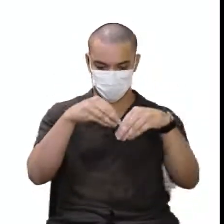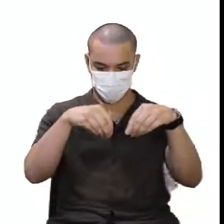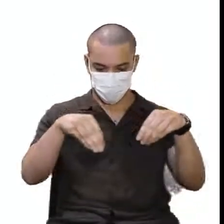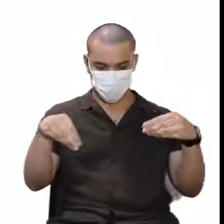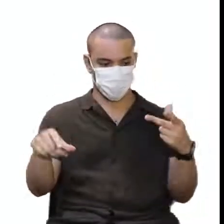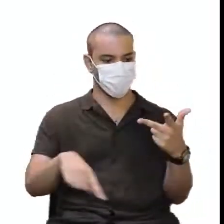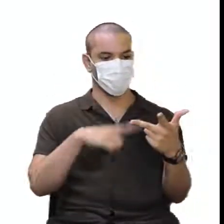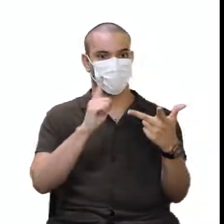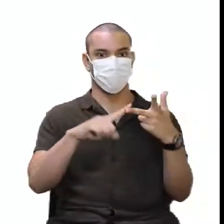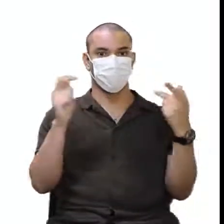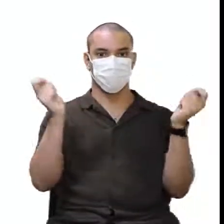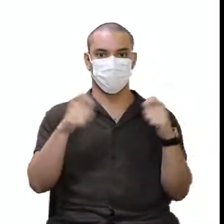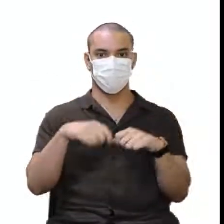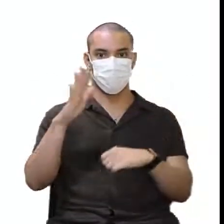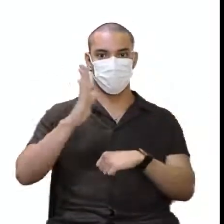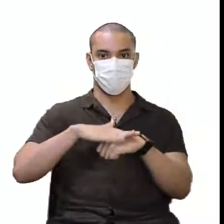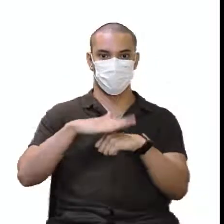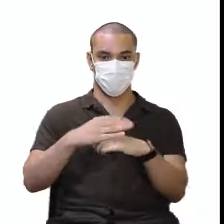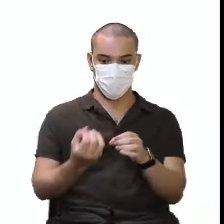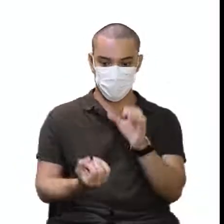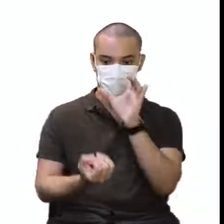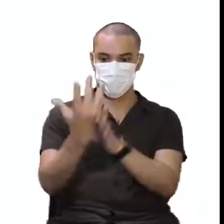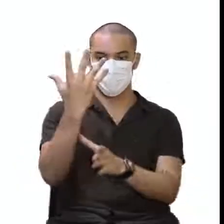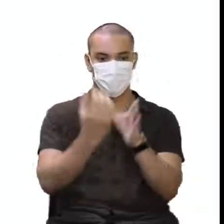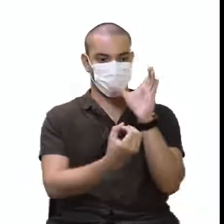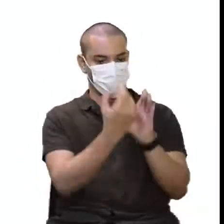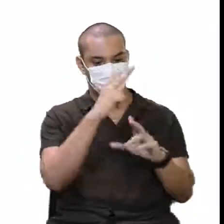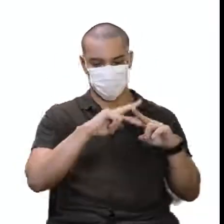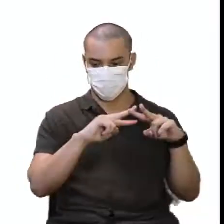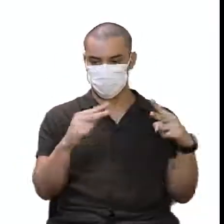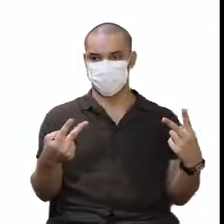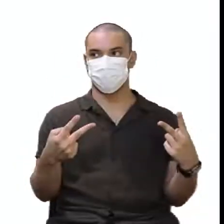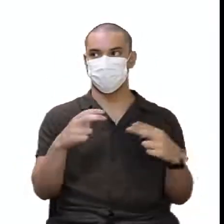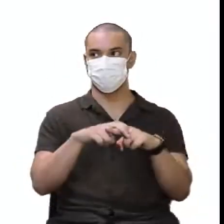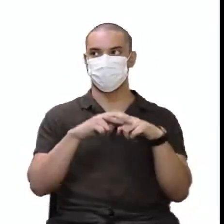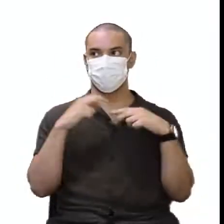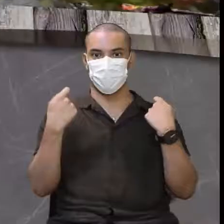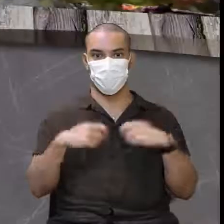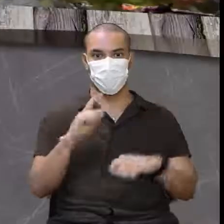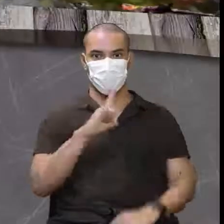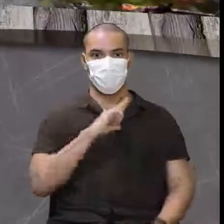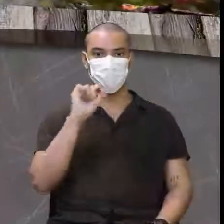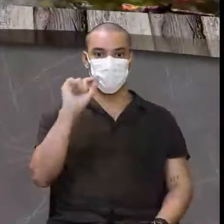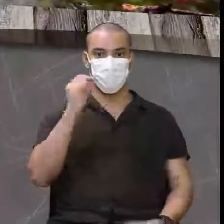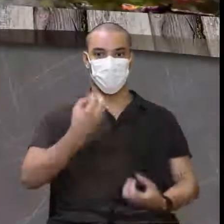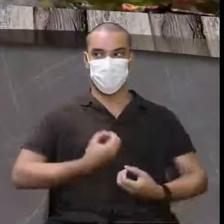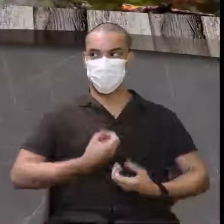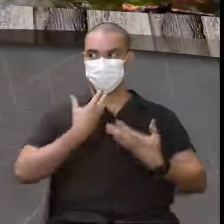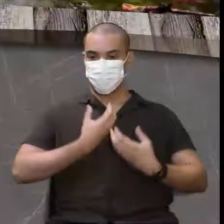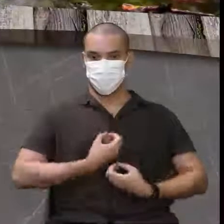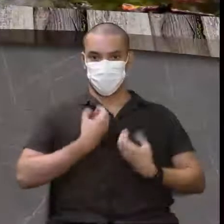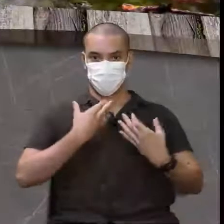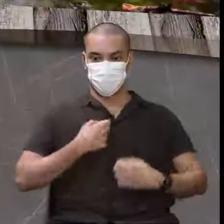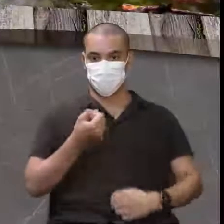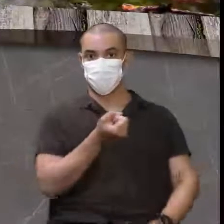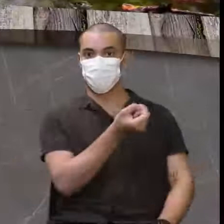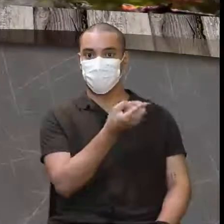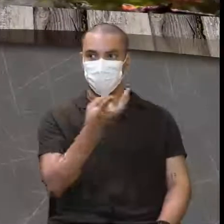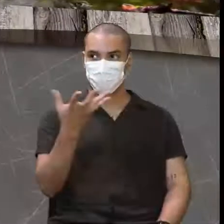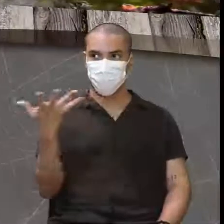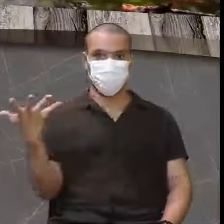a capacidade de autofecundação, tá bom? E eles tinham que ter uma produção em maior